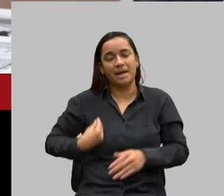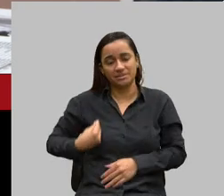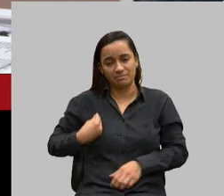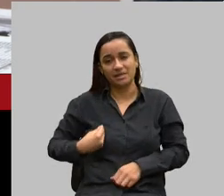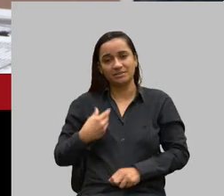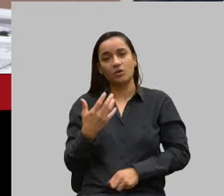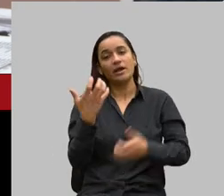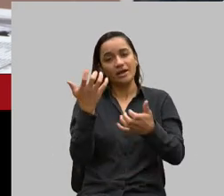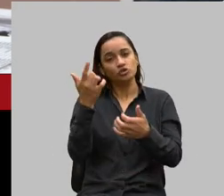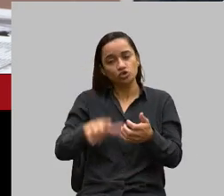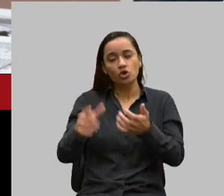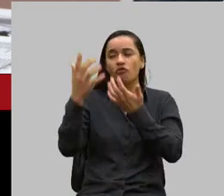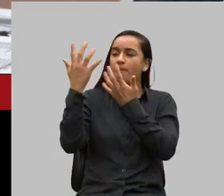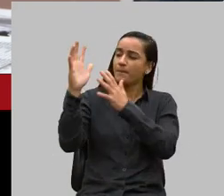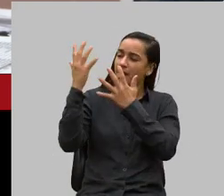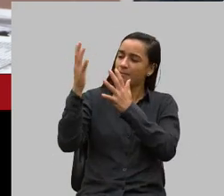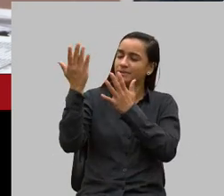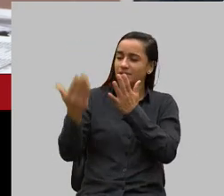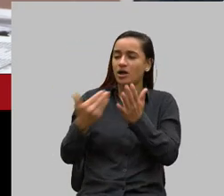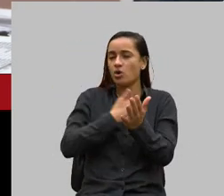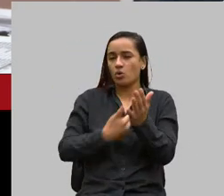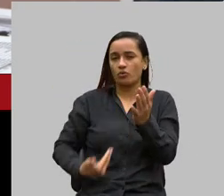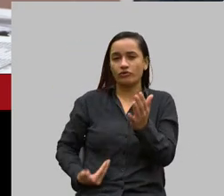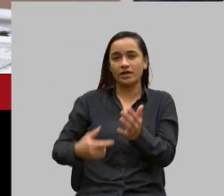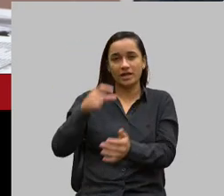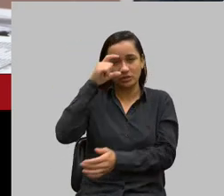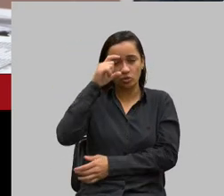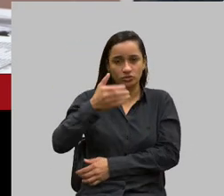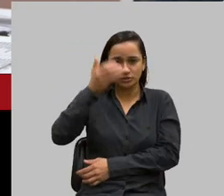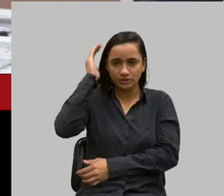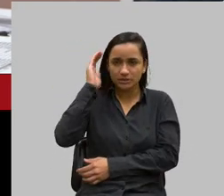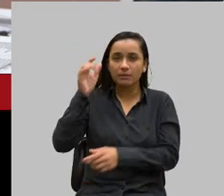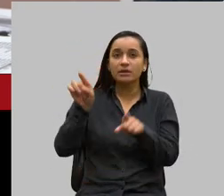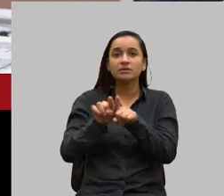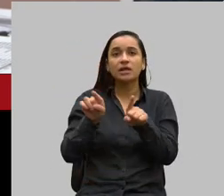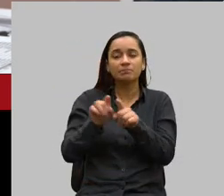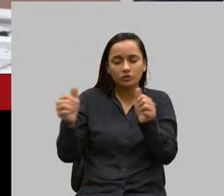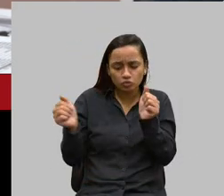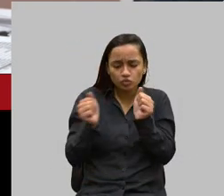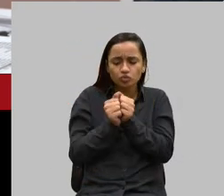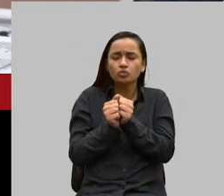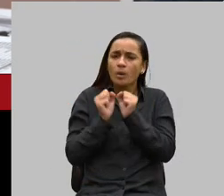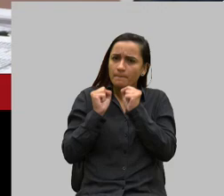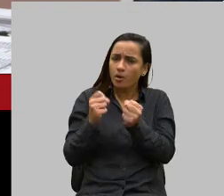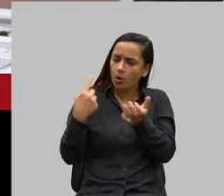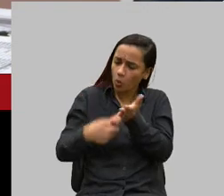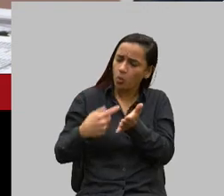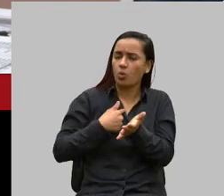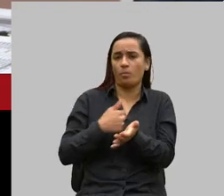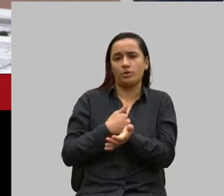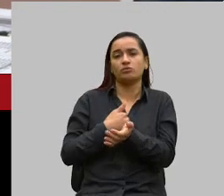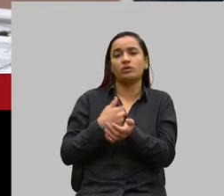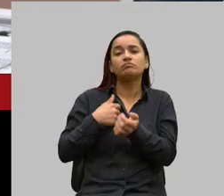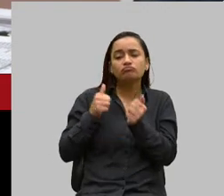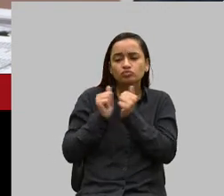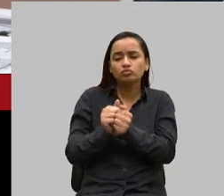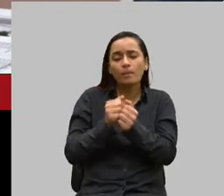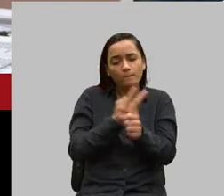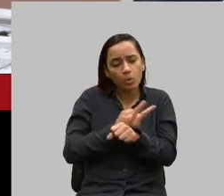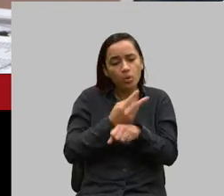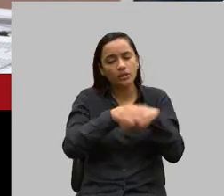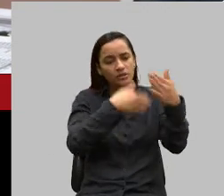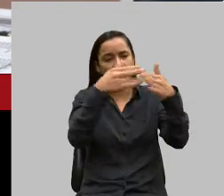parabenizar o Senhor o nosso Governador romea dizer da nossa parceria que conte comigo para buscar ainda mais desenvolvimento principalmente pra nossa